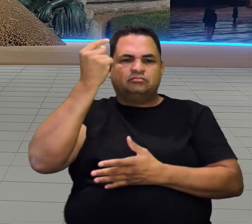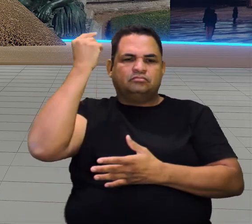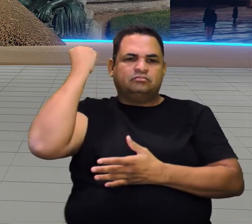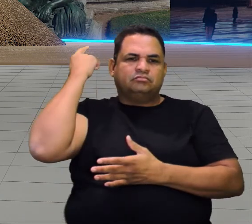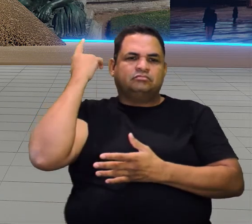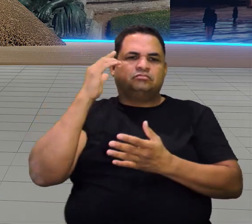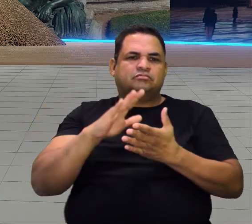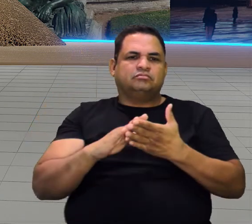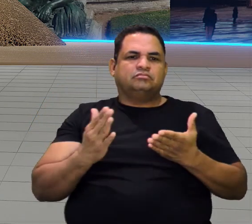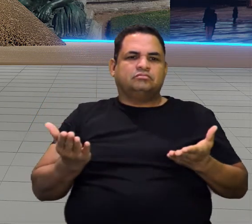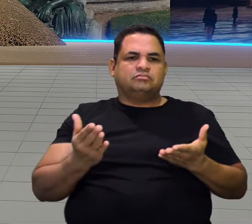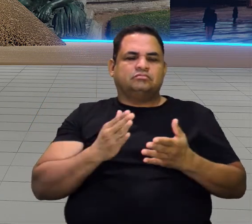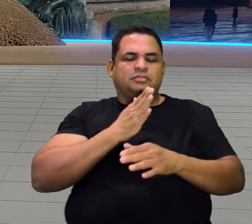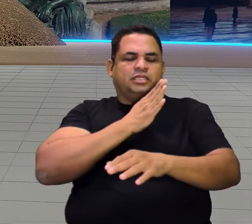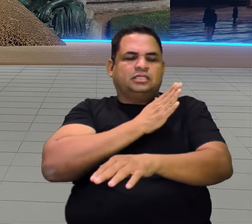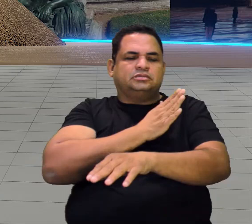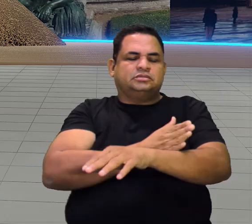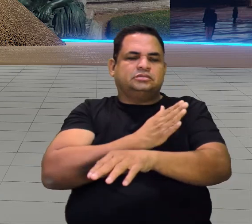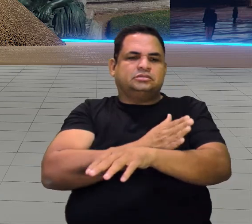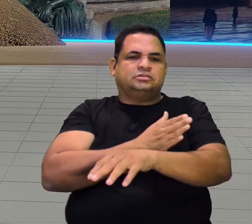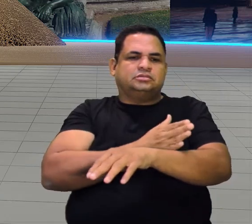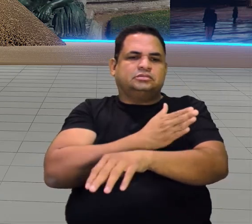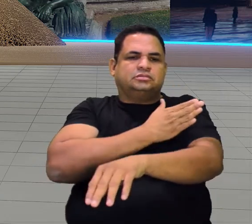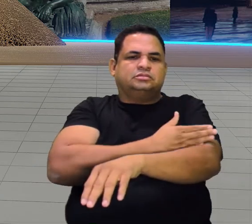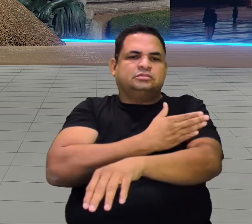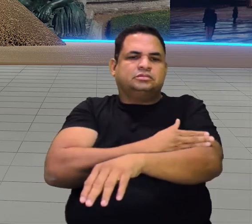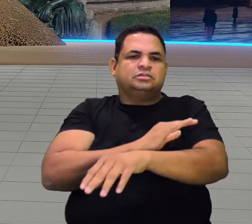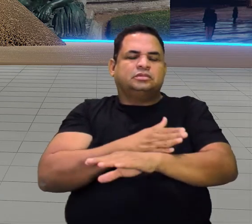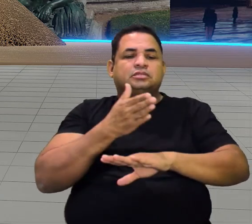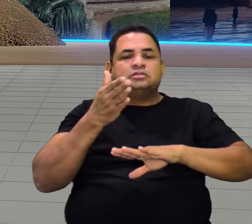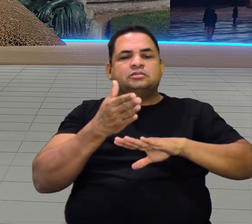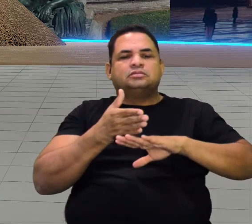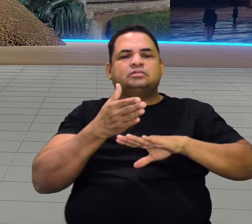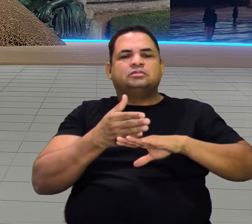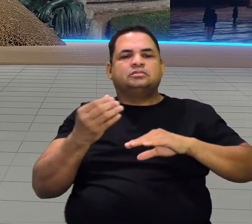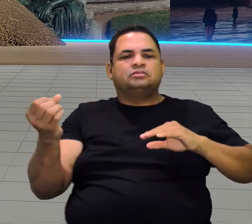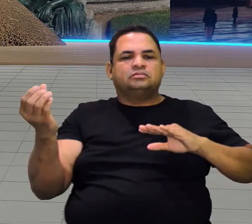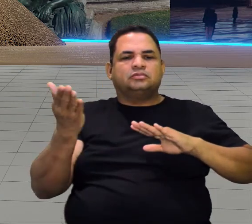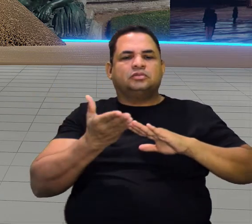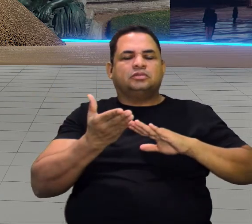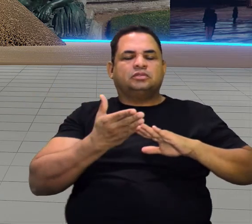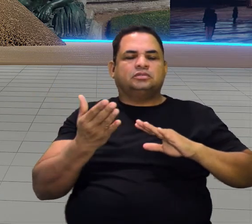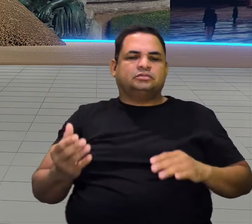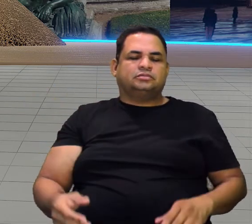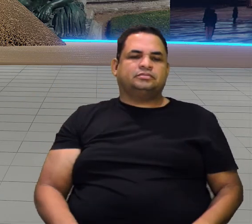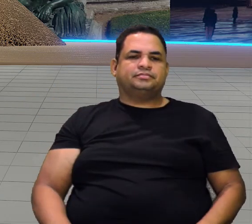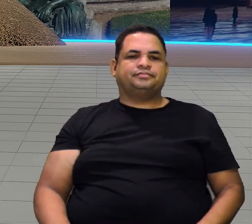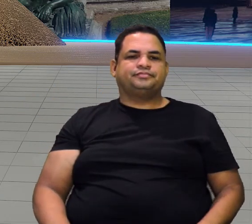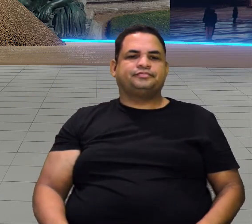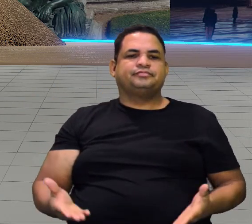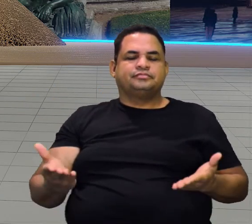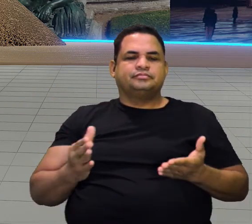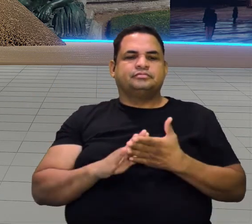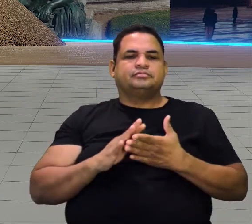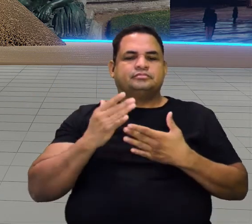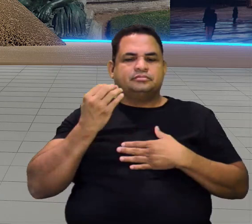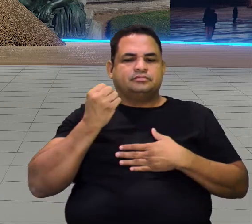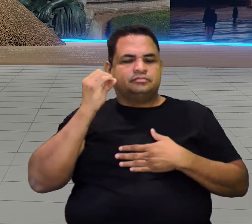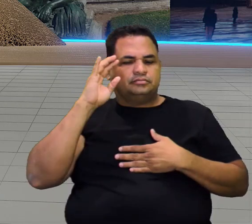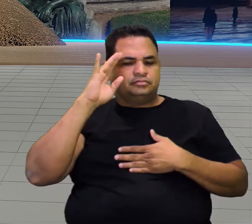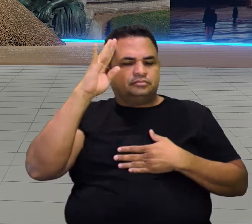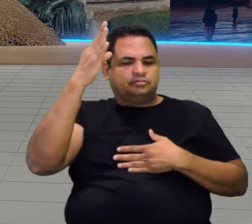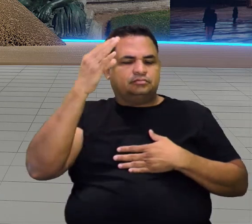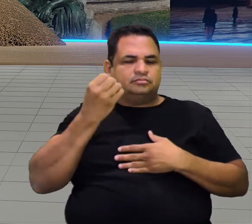antiguidade, da Idade Média, da Idade Moderna e da Idade Contemporânea. É essa viagem que eu chamo